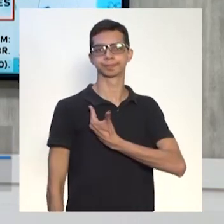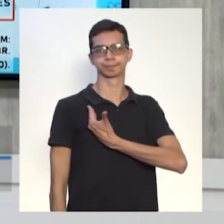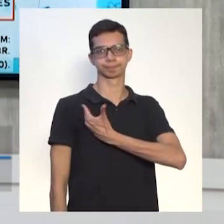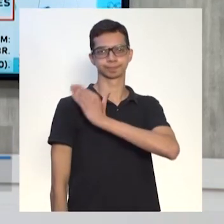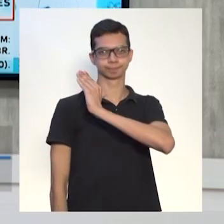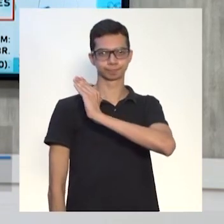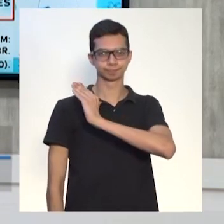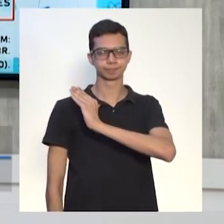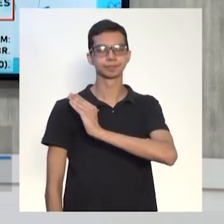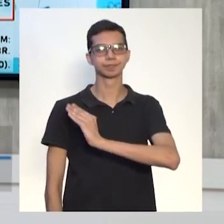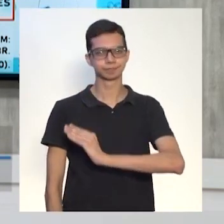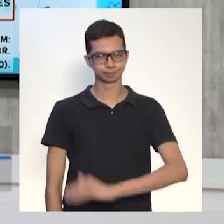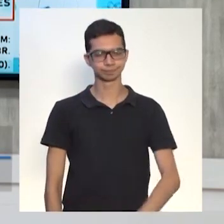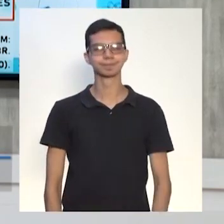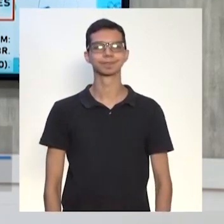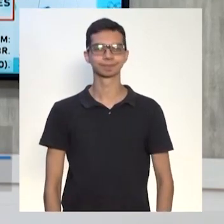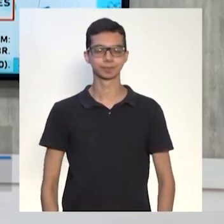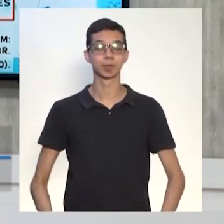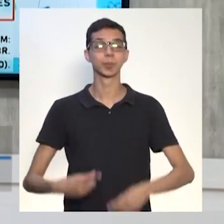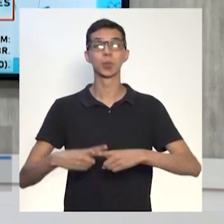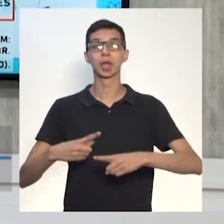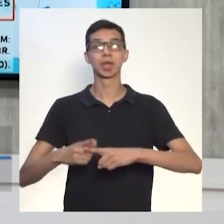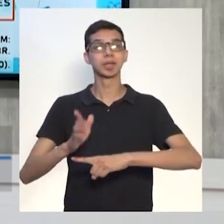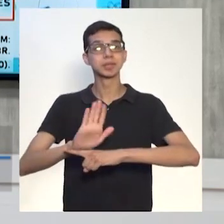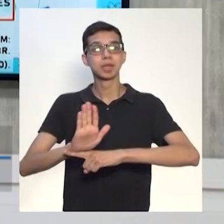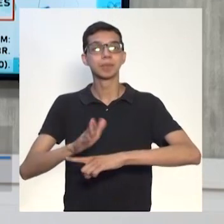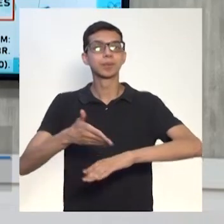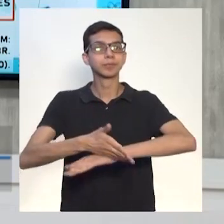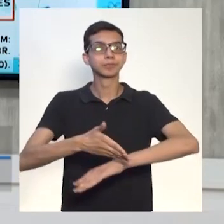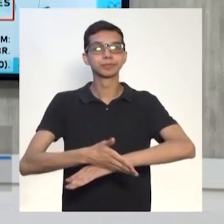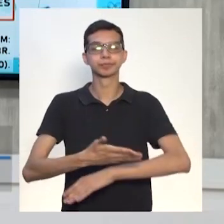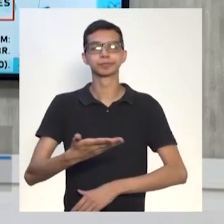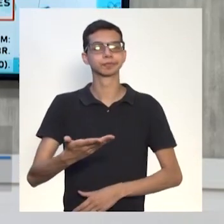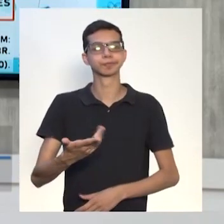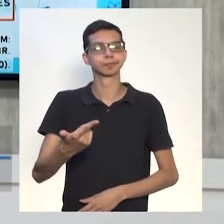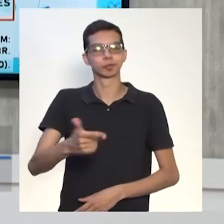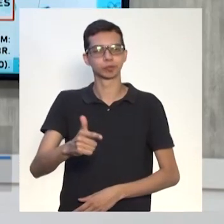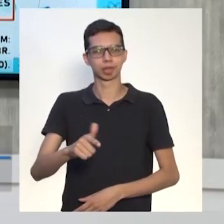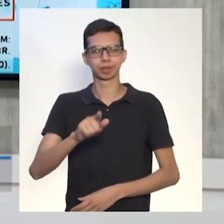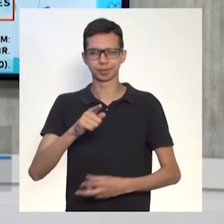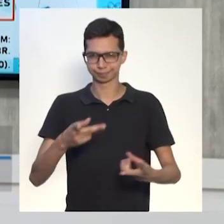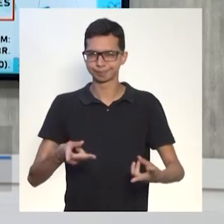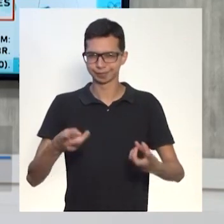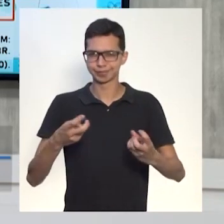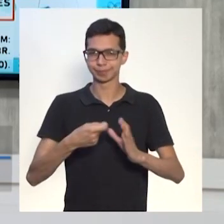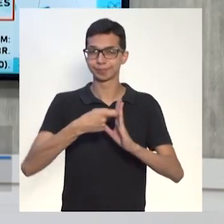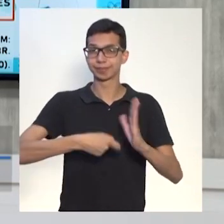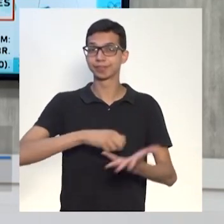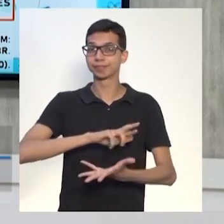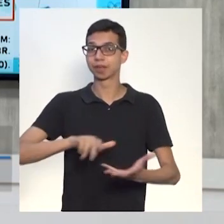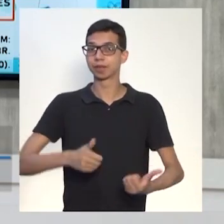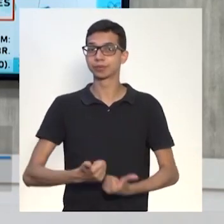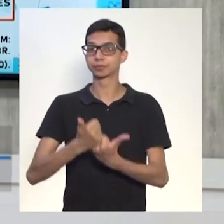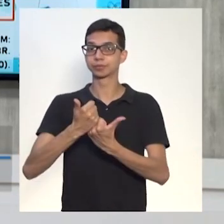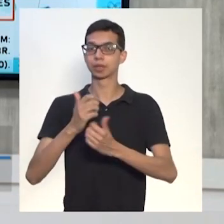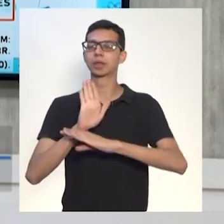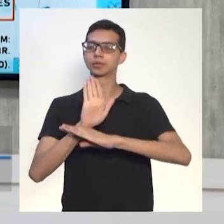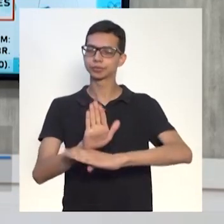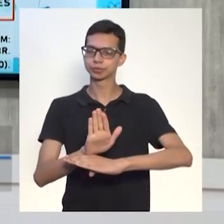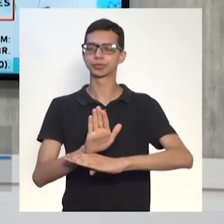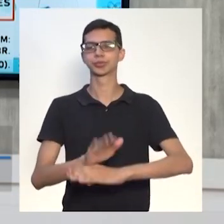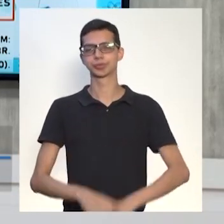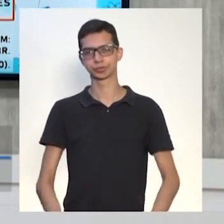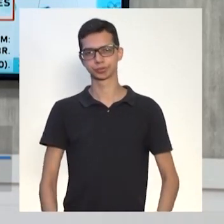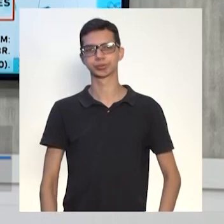do universo do cinema. Percebeu quantos textos motivadores eles podem efetivamente te ajudar? Eles podem te